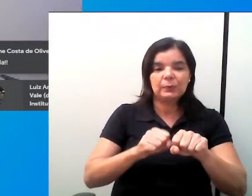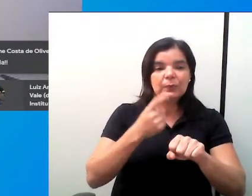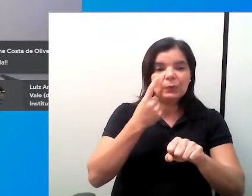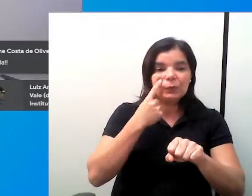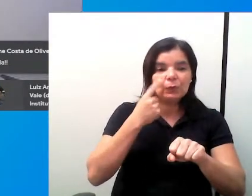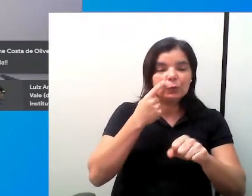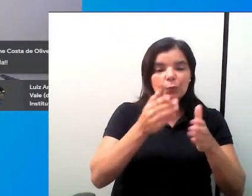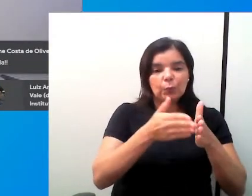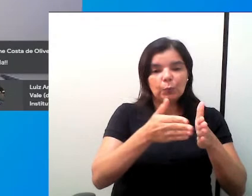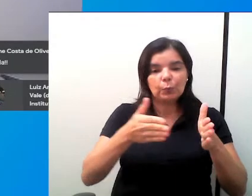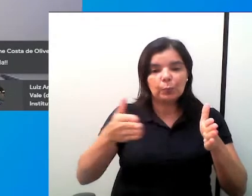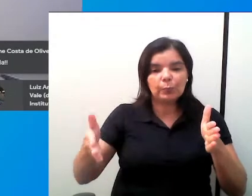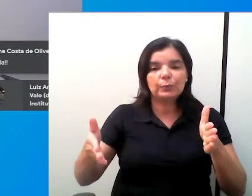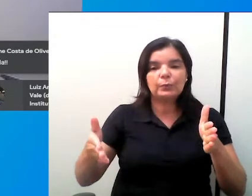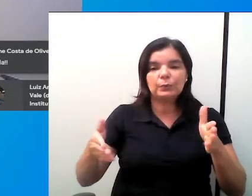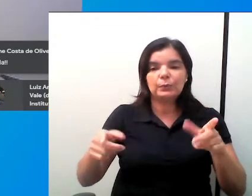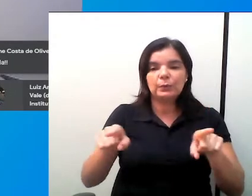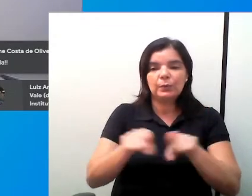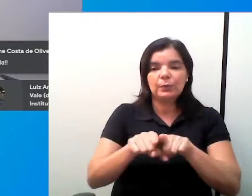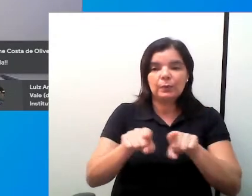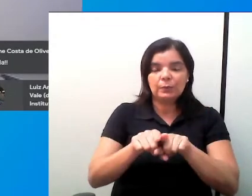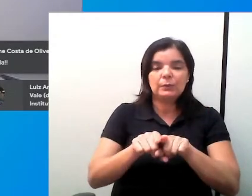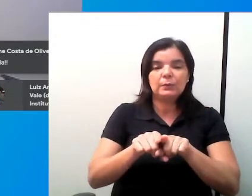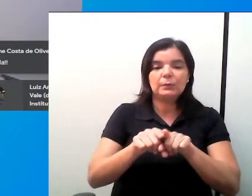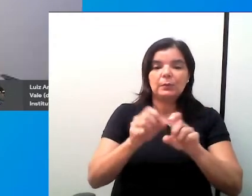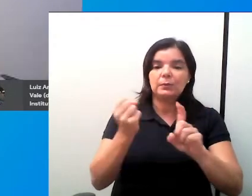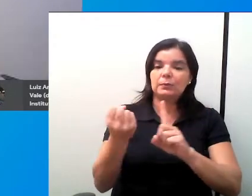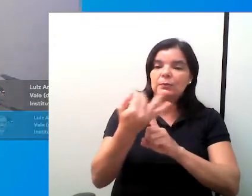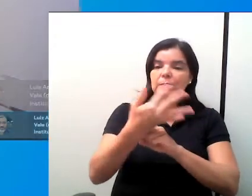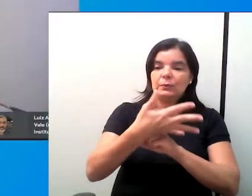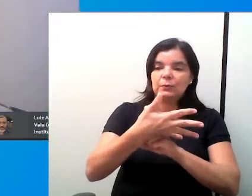do processo de curricularização da extensão